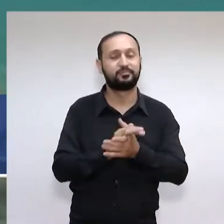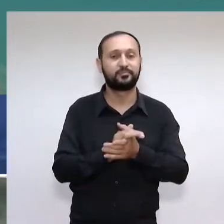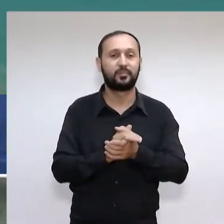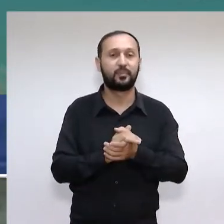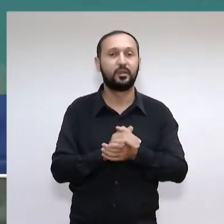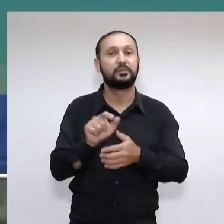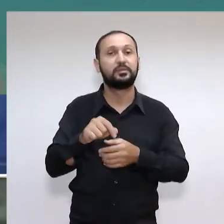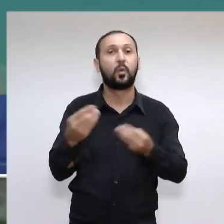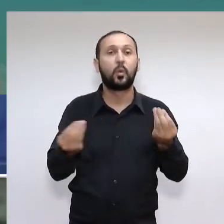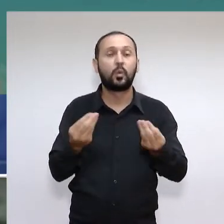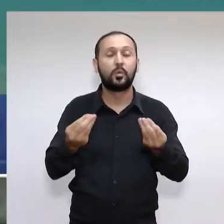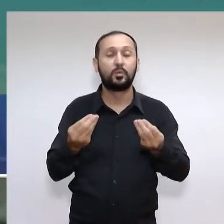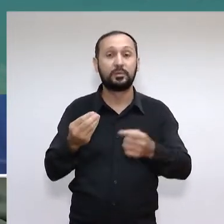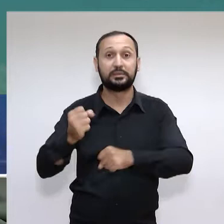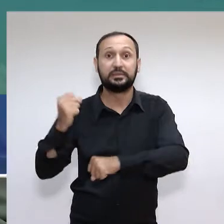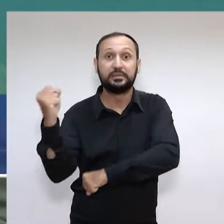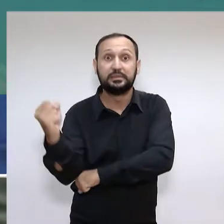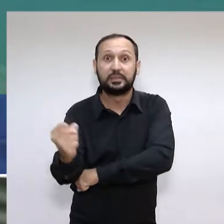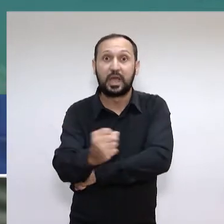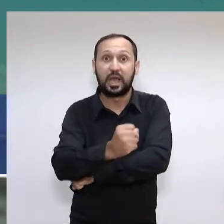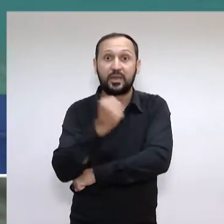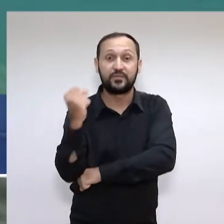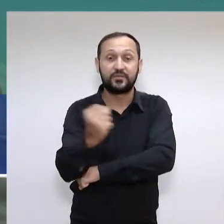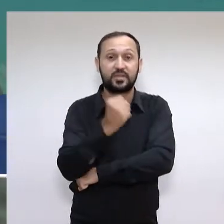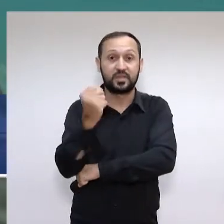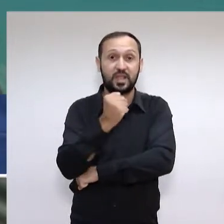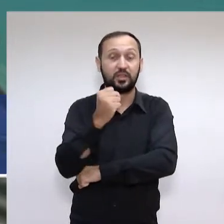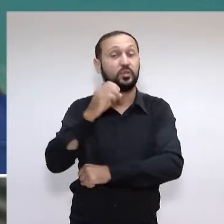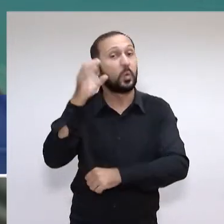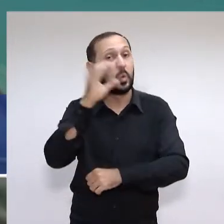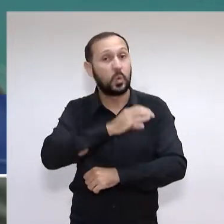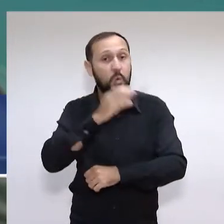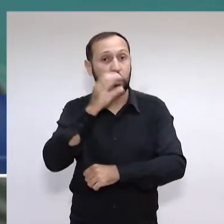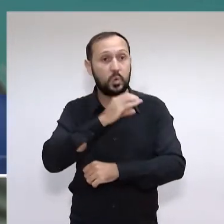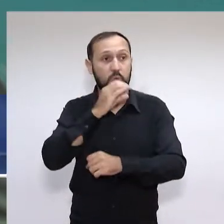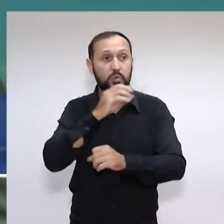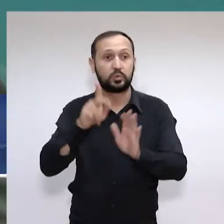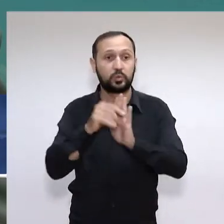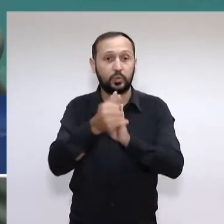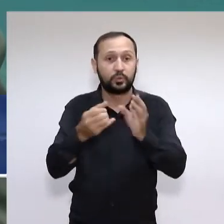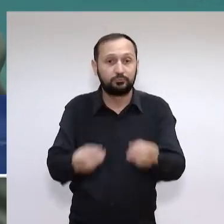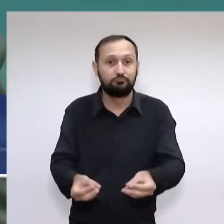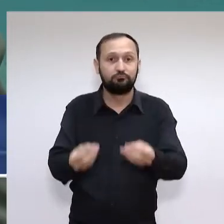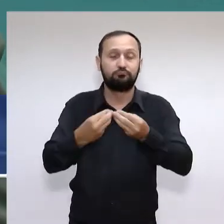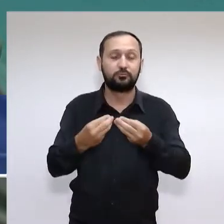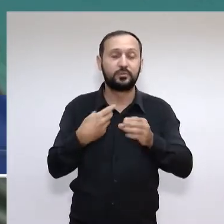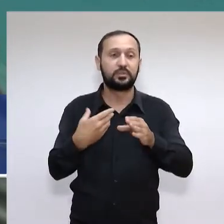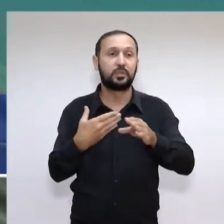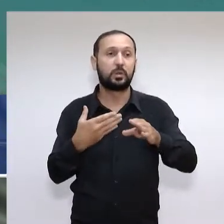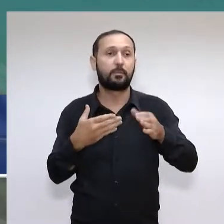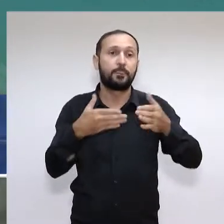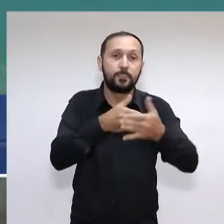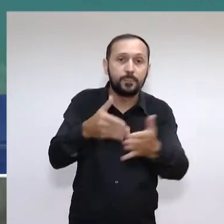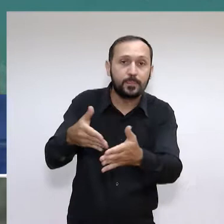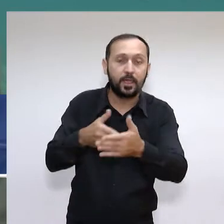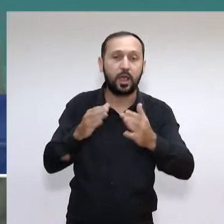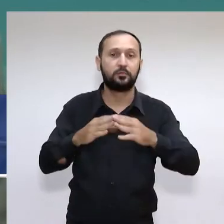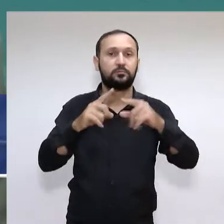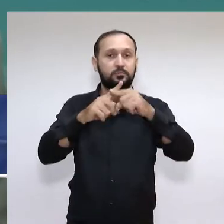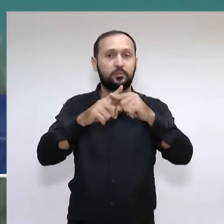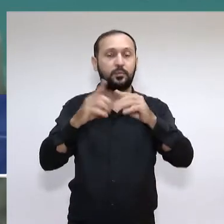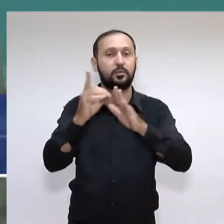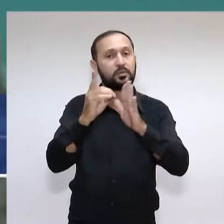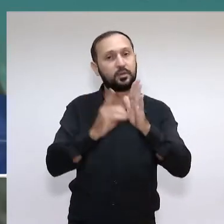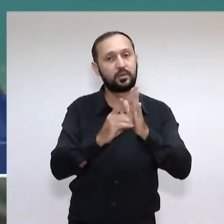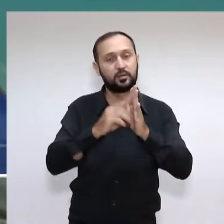neste momento. E dada toda a gravidade da matéria, tendo visto não poder ter acesso às